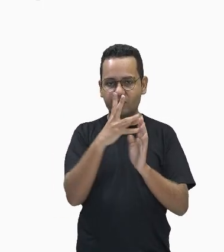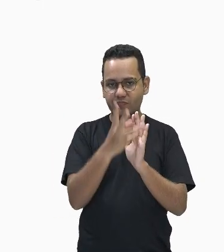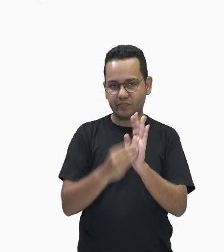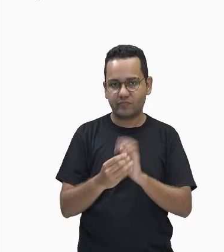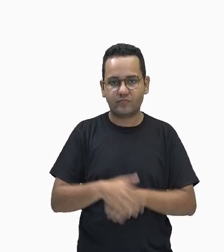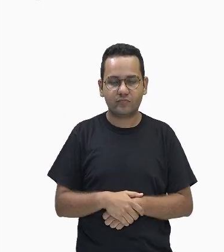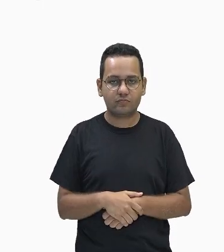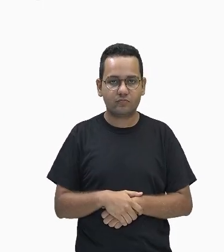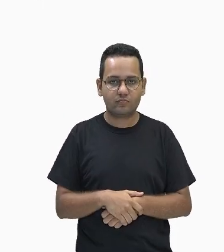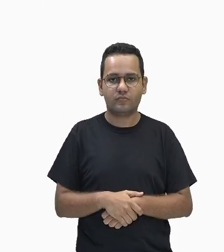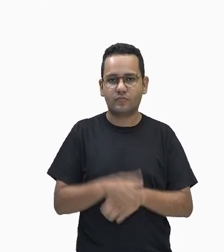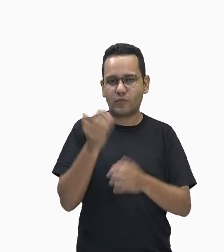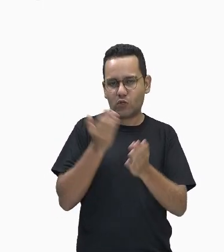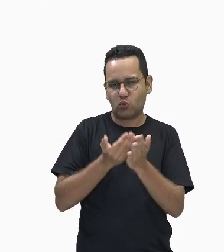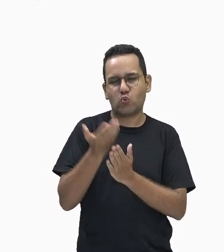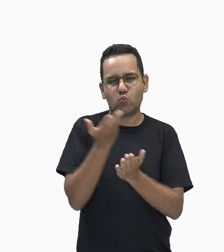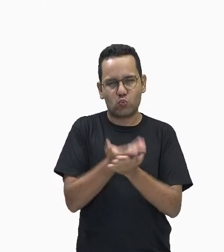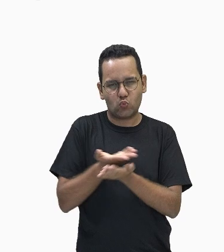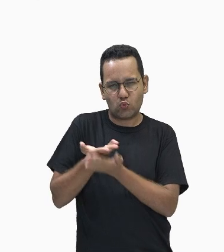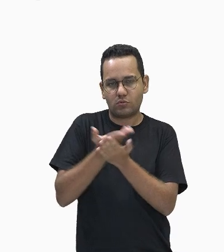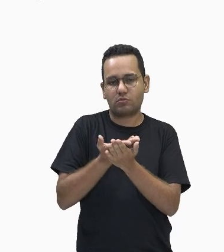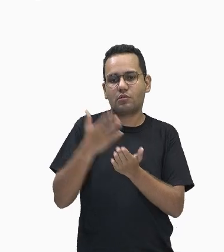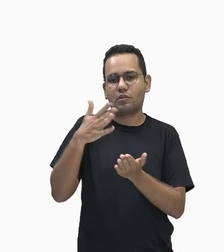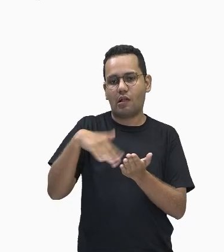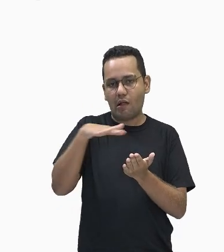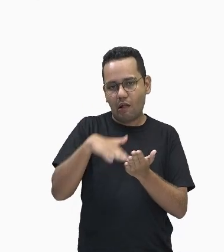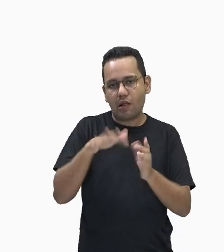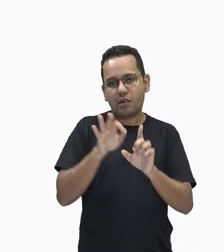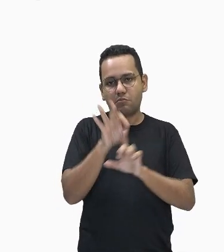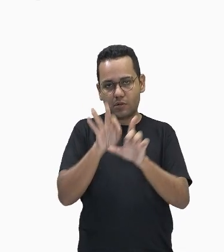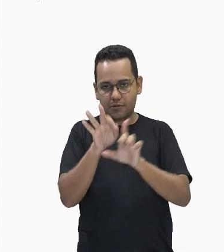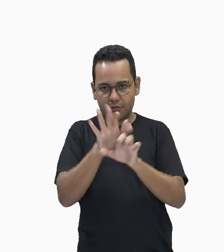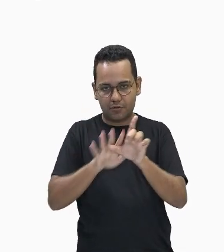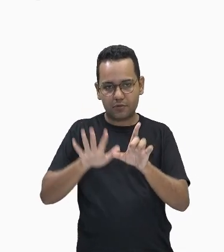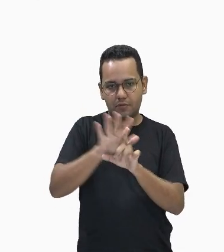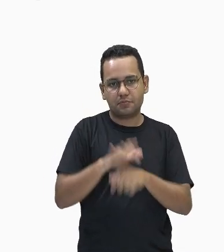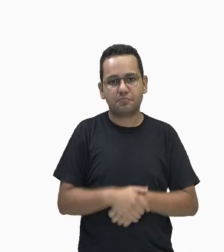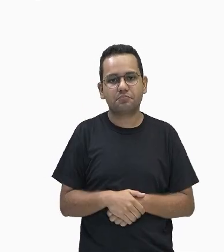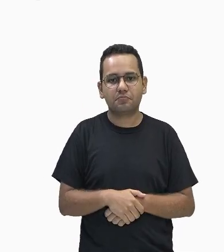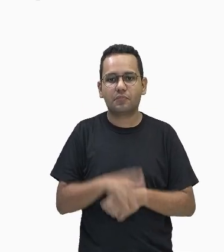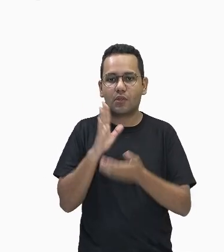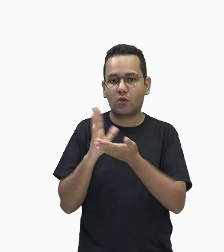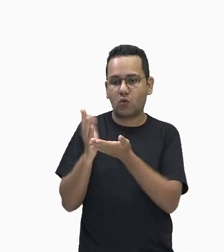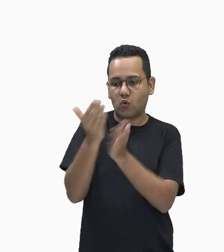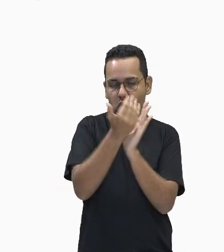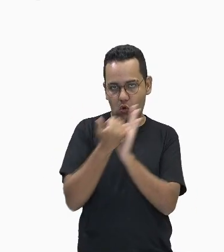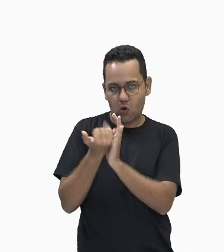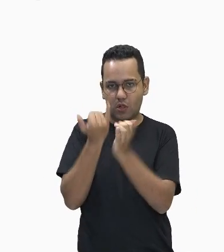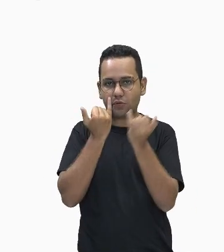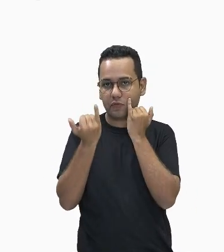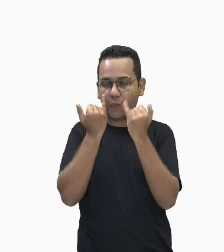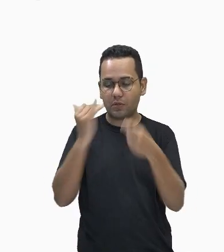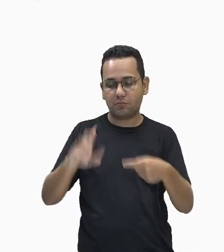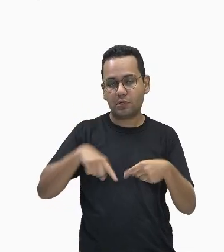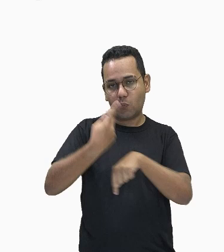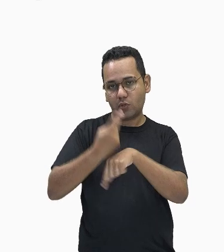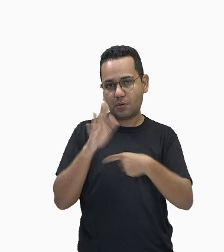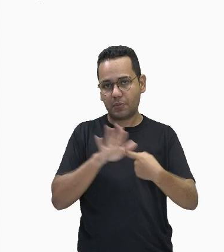conhecimento Introdução à Probabilidade e Estatística, coleta e apresentação dos